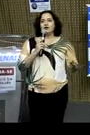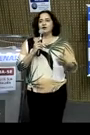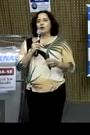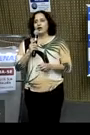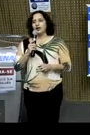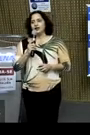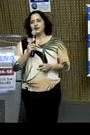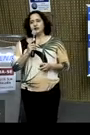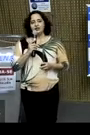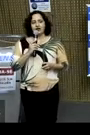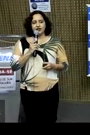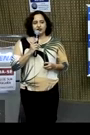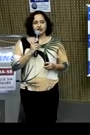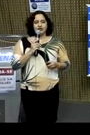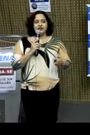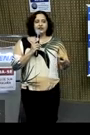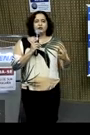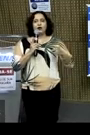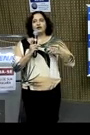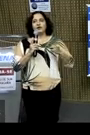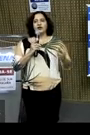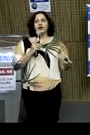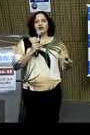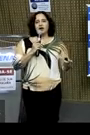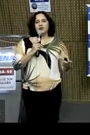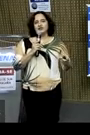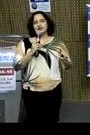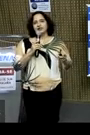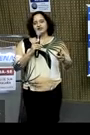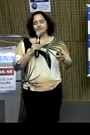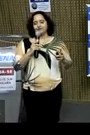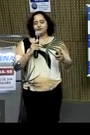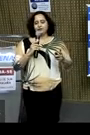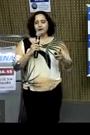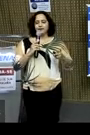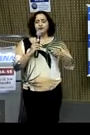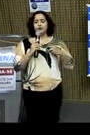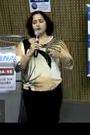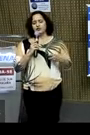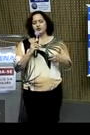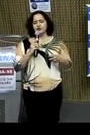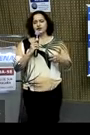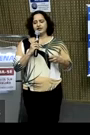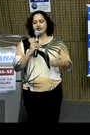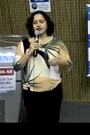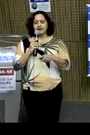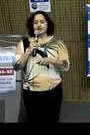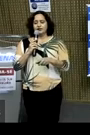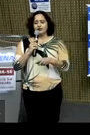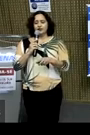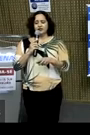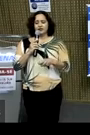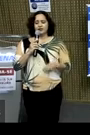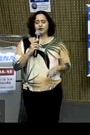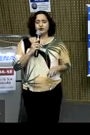a correta unidade. Então, acaba se tendo confusão nisso daí, tanto